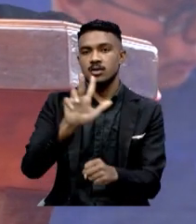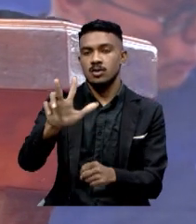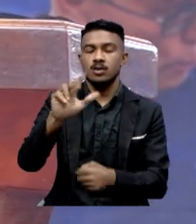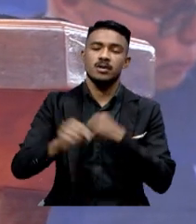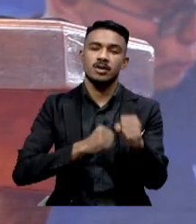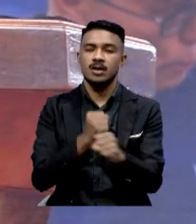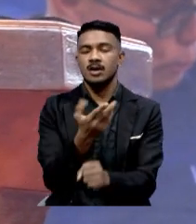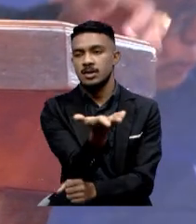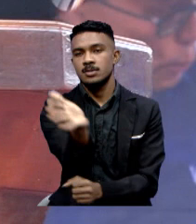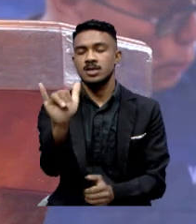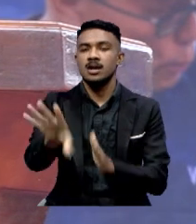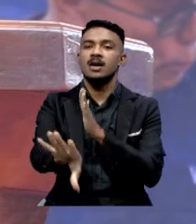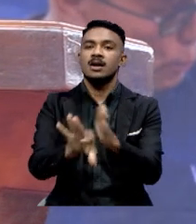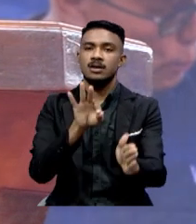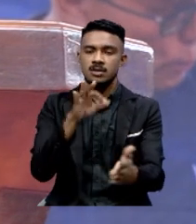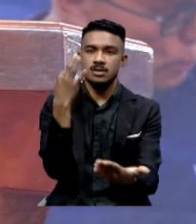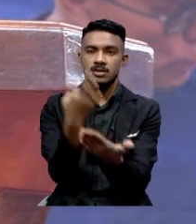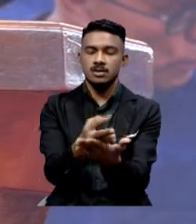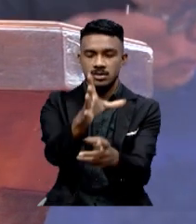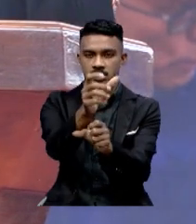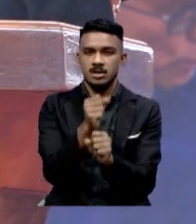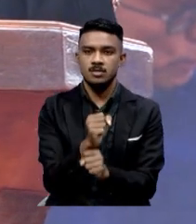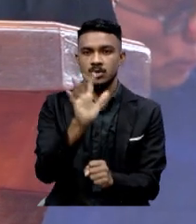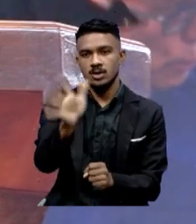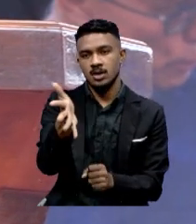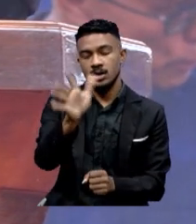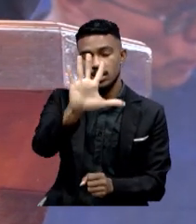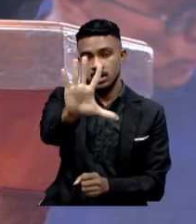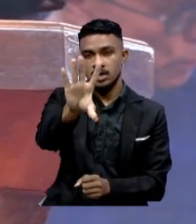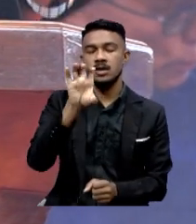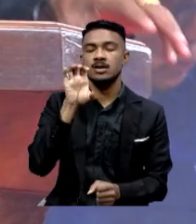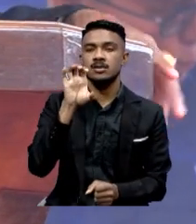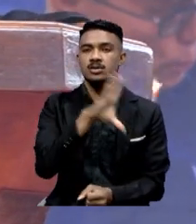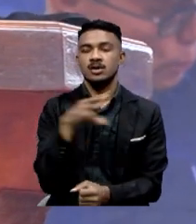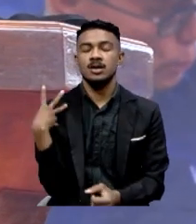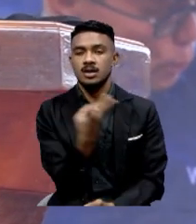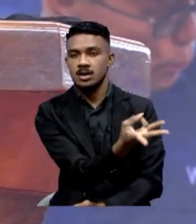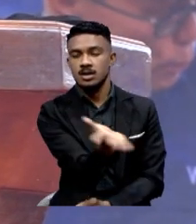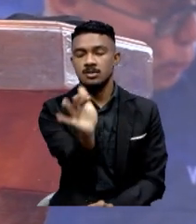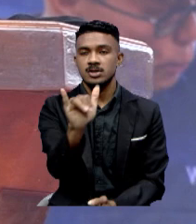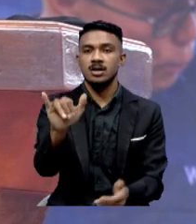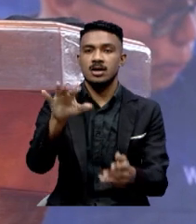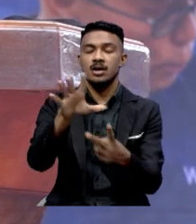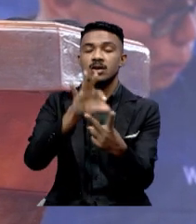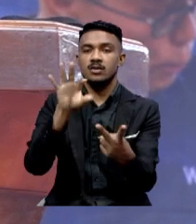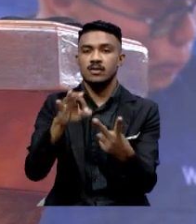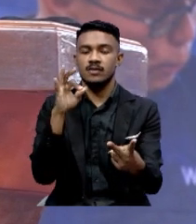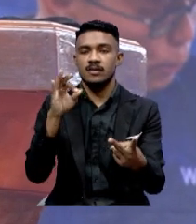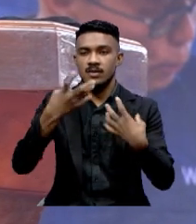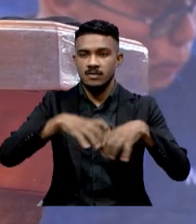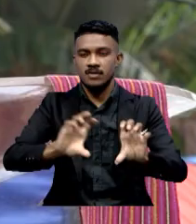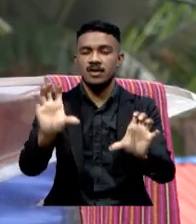sim, $500. Até café, né? Fuan, subsídio, né? Para. E te vou dizer, cu, fa, né? Vila, fale, é a